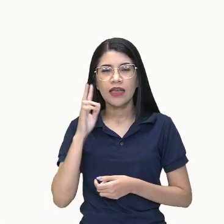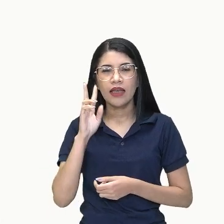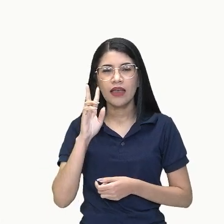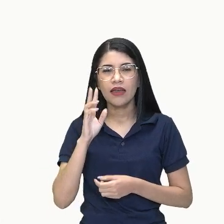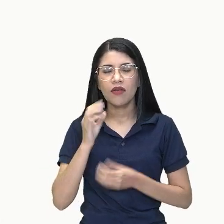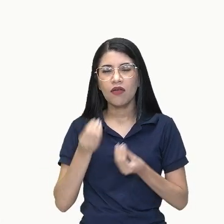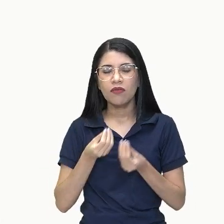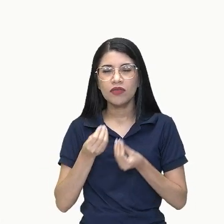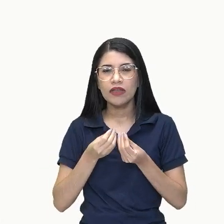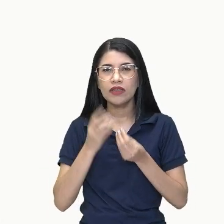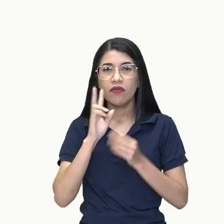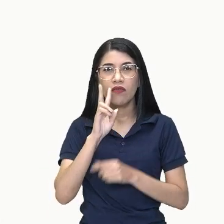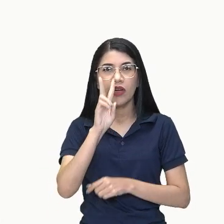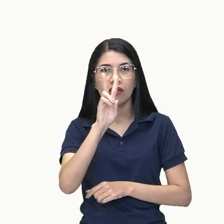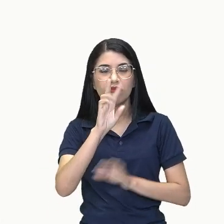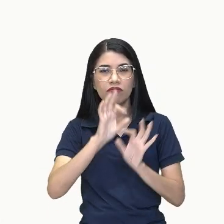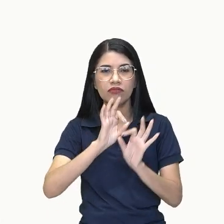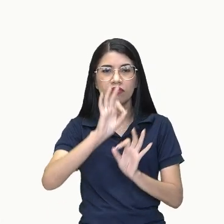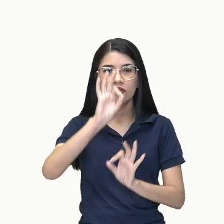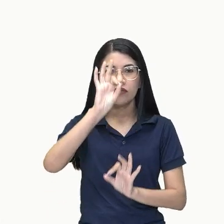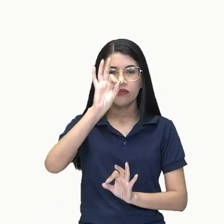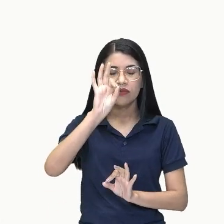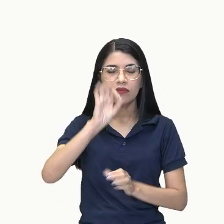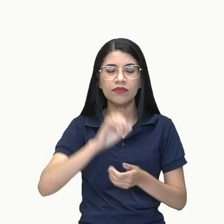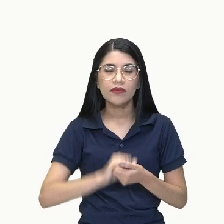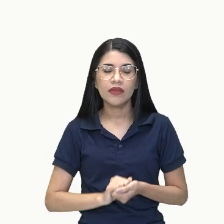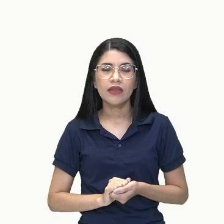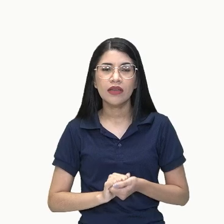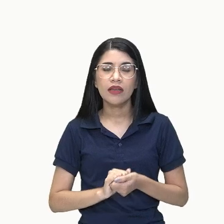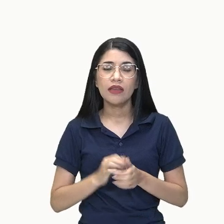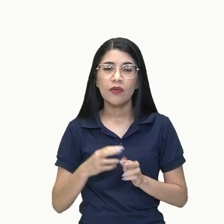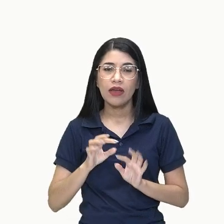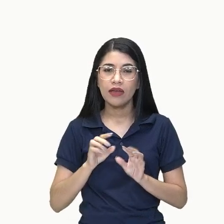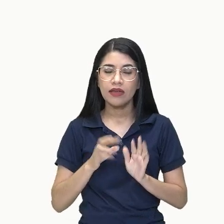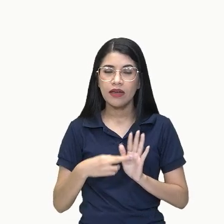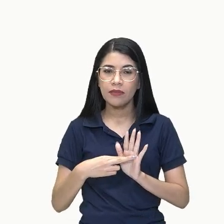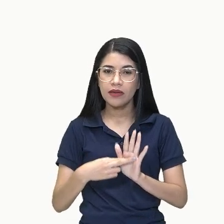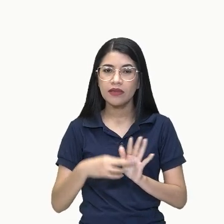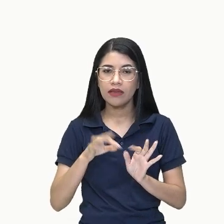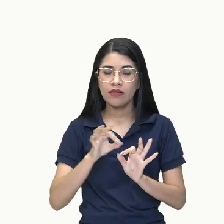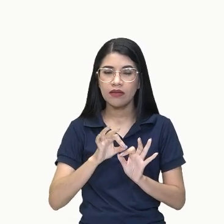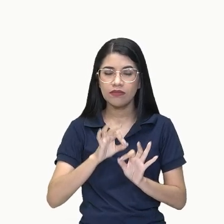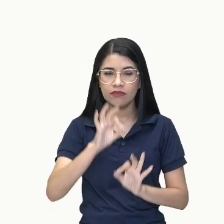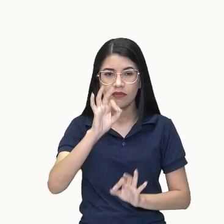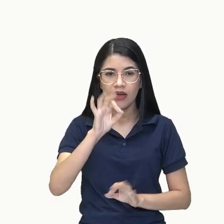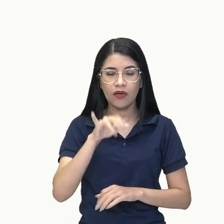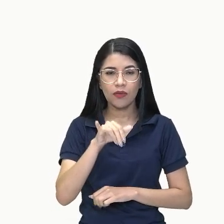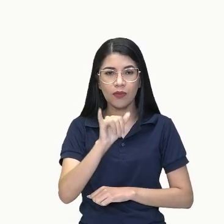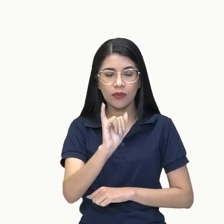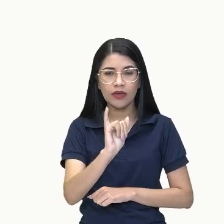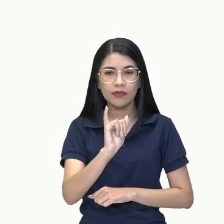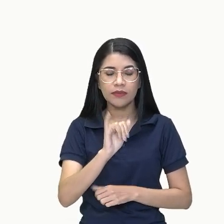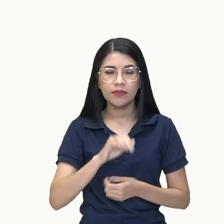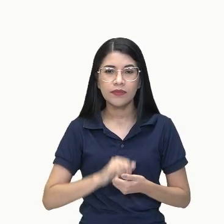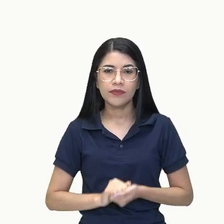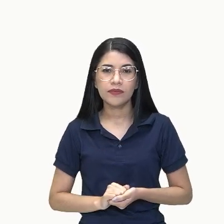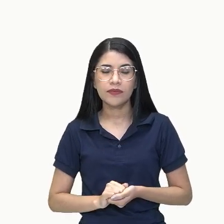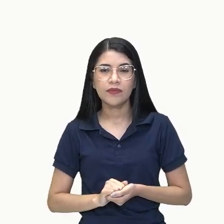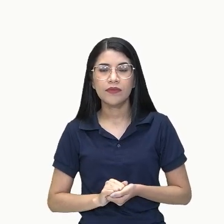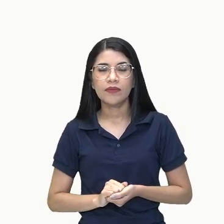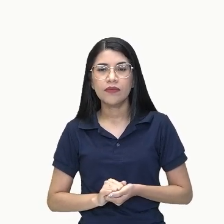estar ali em pé. Então, a representação vertical se refere ao nosso eixo y, que é o eixo